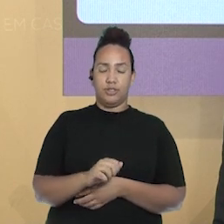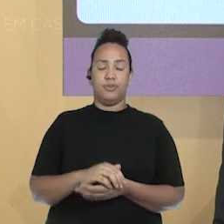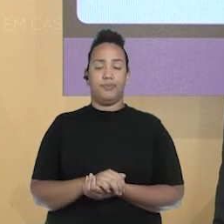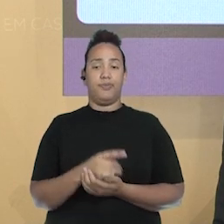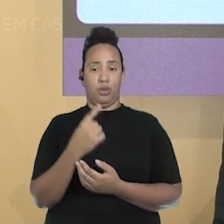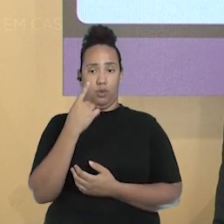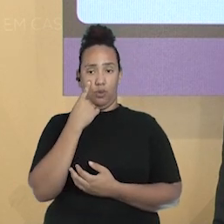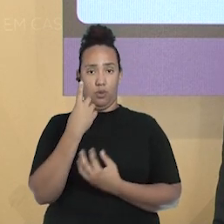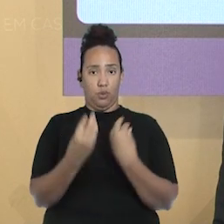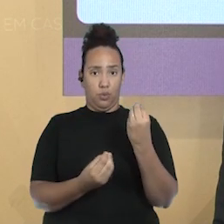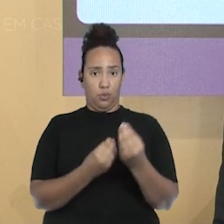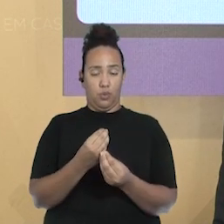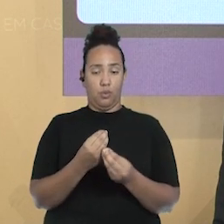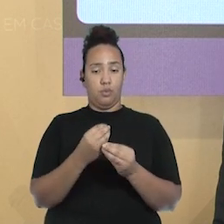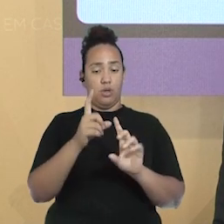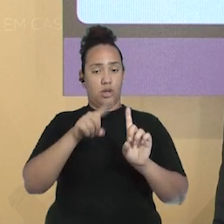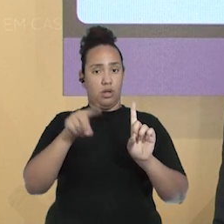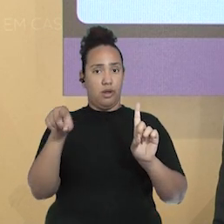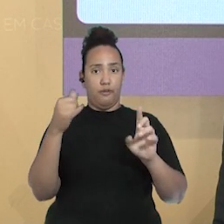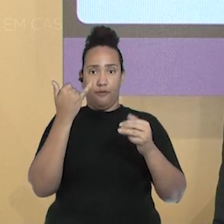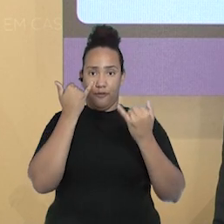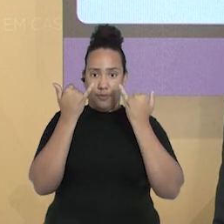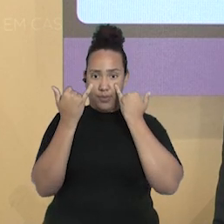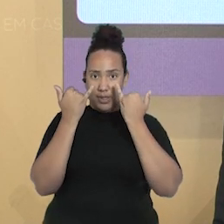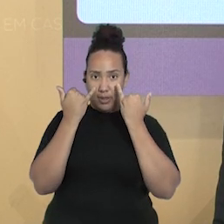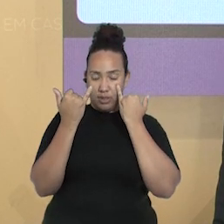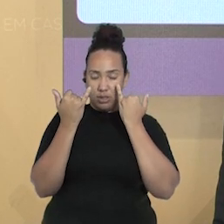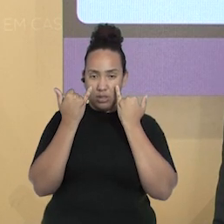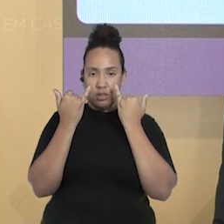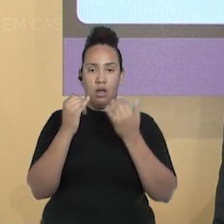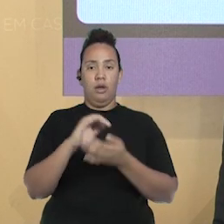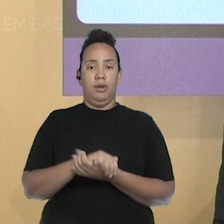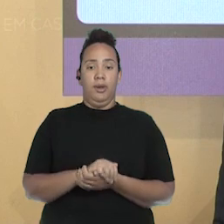composto este gráfico de informações em sua forma